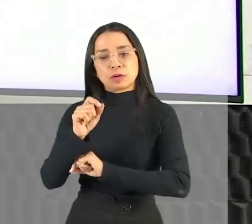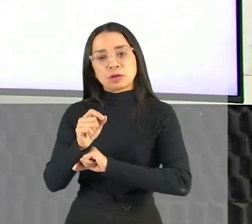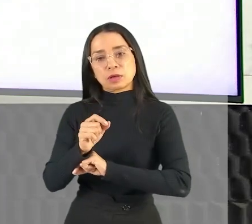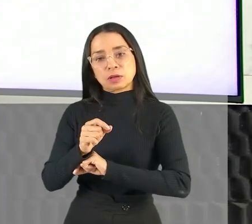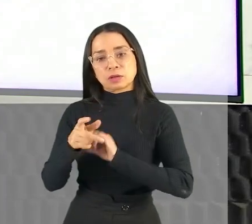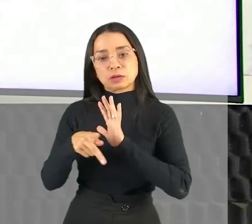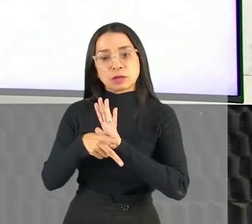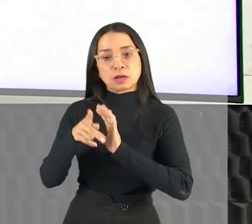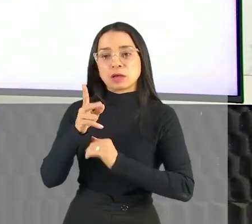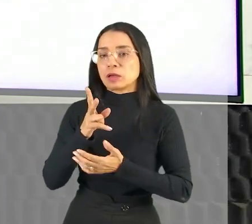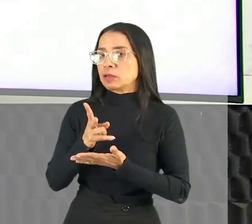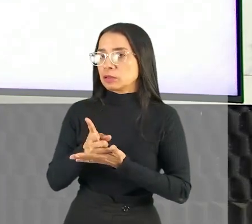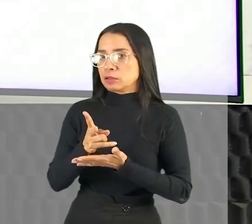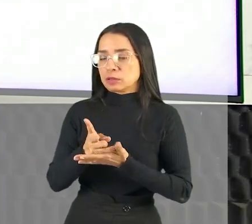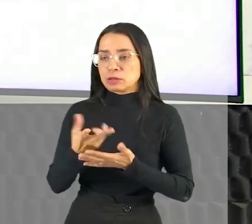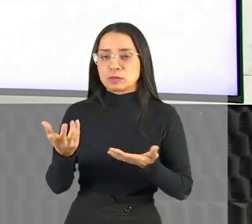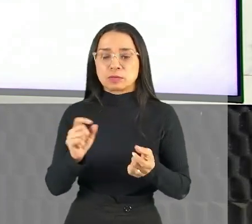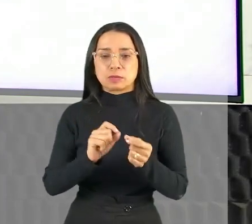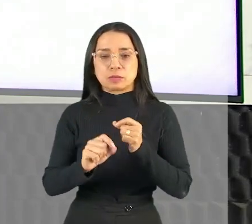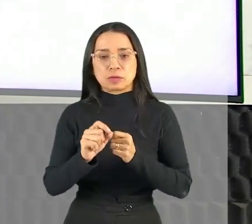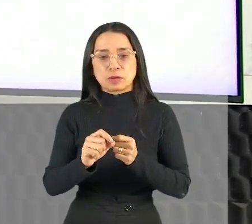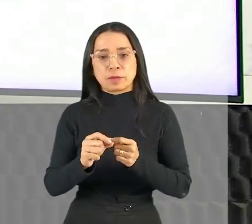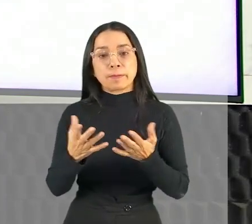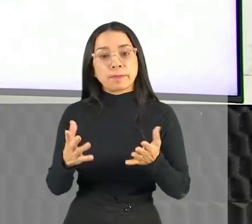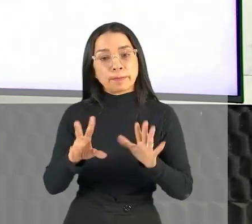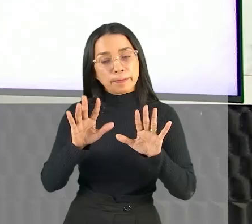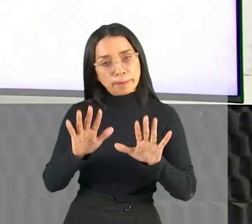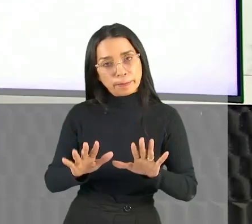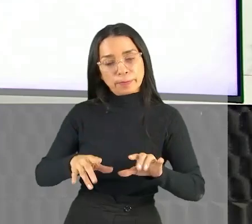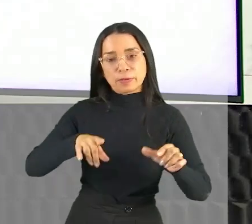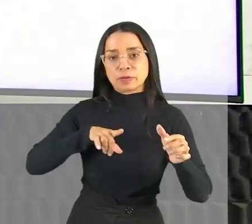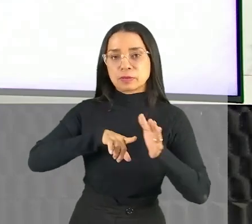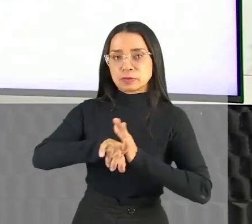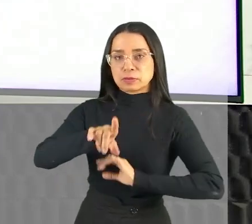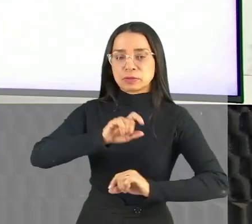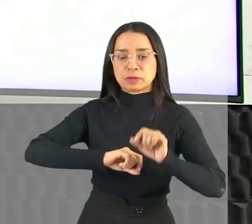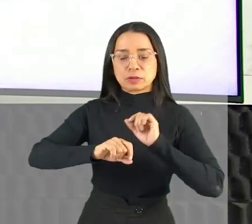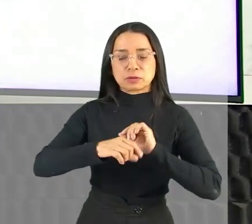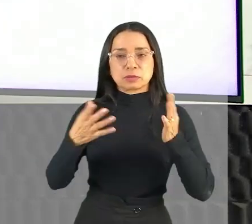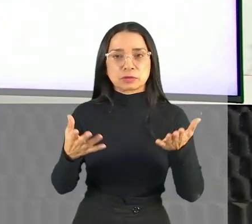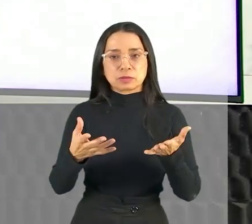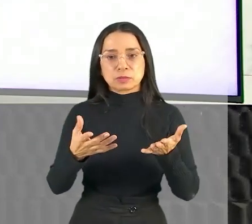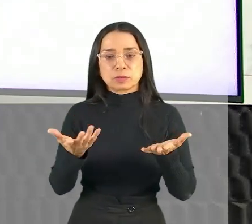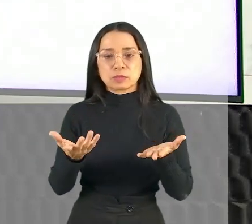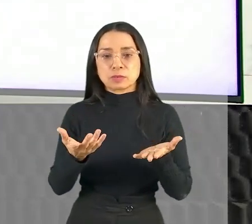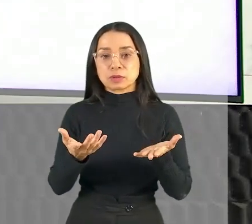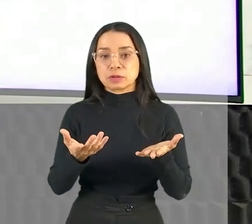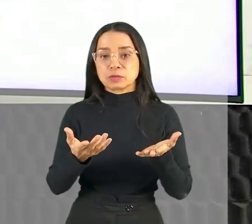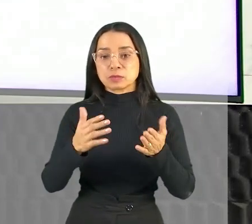questão está perguntando sobre o aumento desse sequestro, né? Qual é o contexto do aumento desse sequestro? Então,